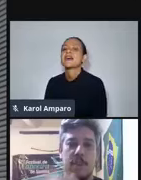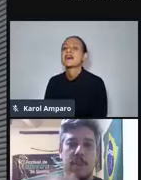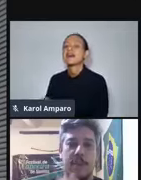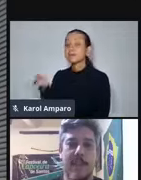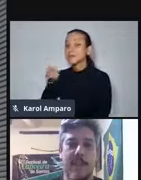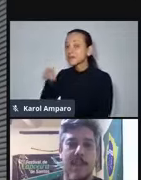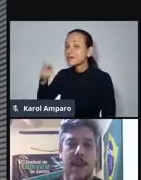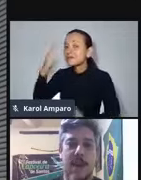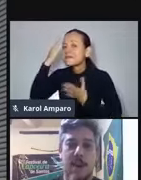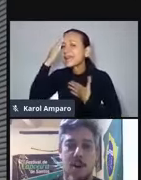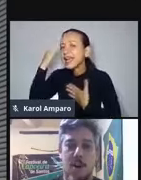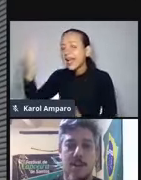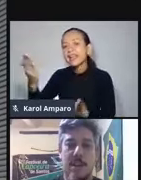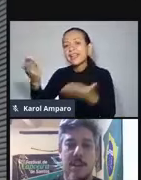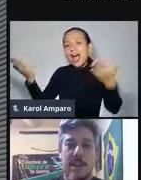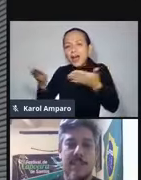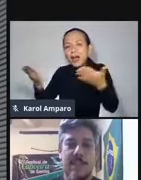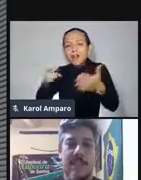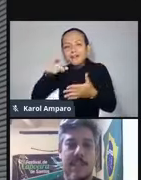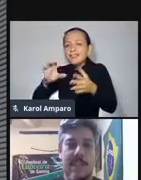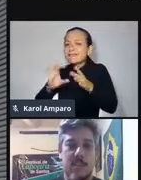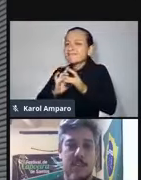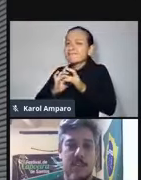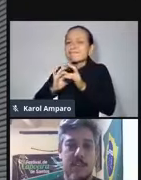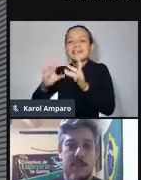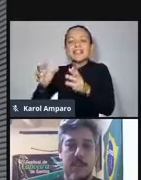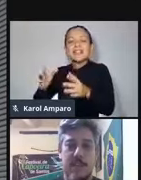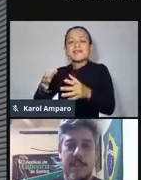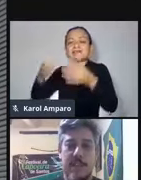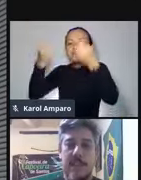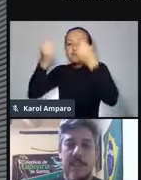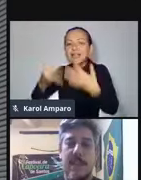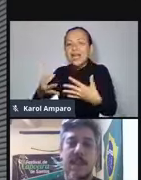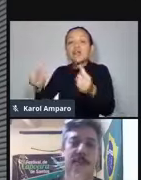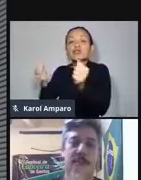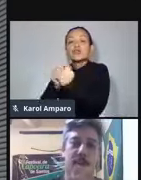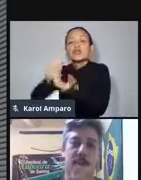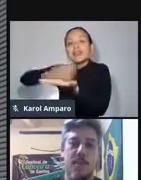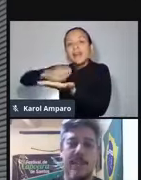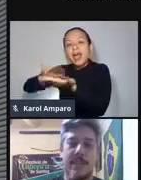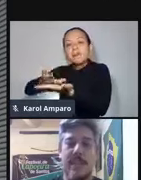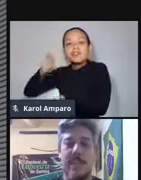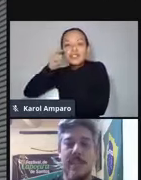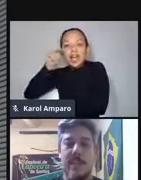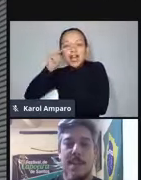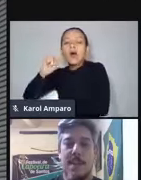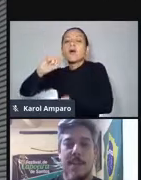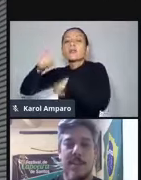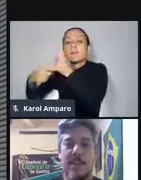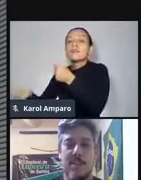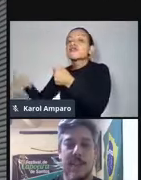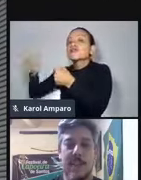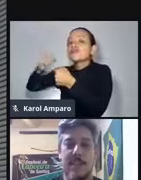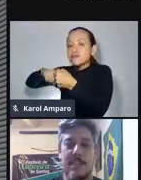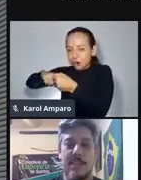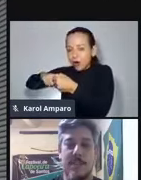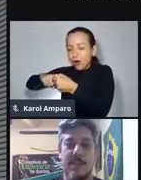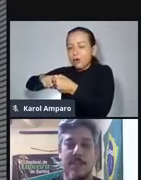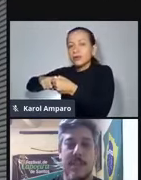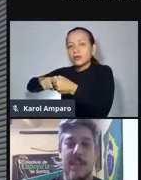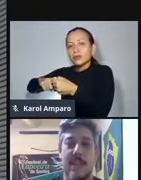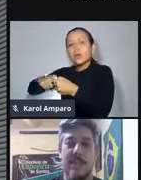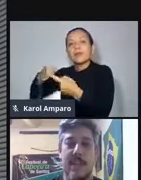Vou deixar o senhor à vontade aí com a Carol, Ah. que vai estar traduzindo para você, e eu volto mais tarde para fazer